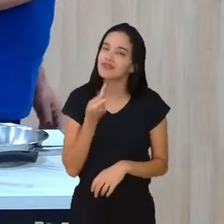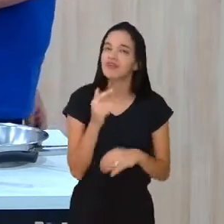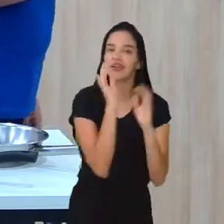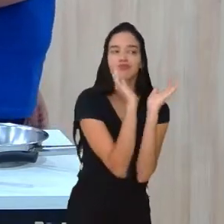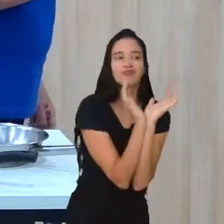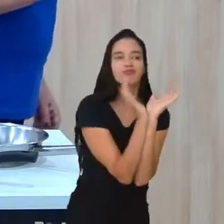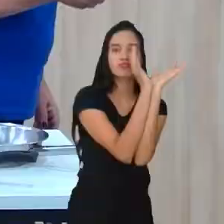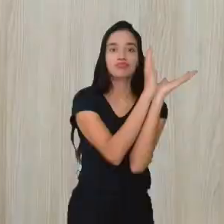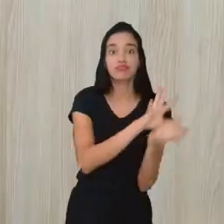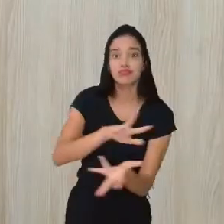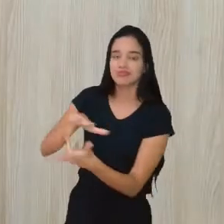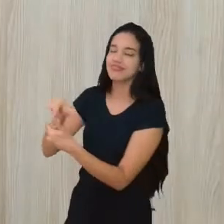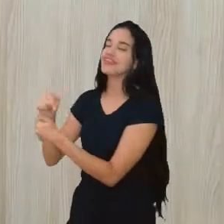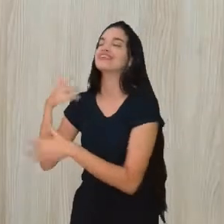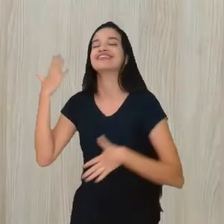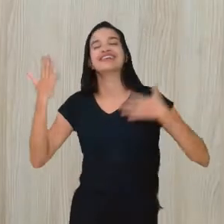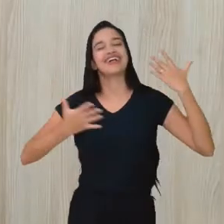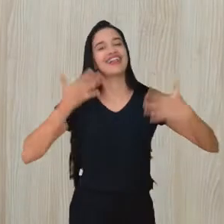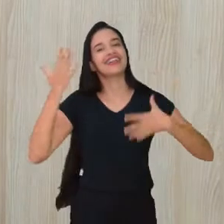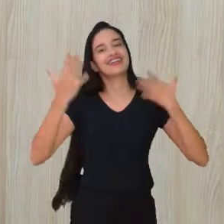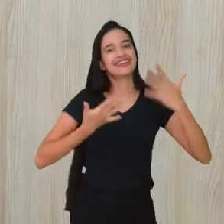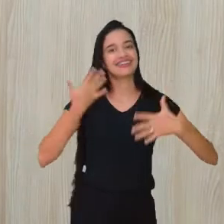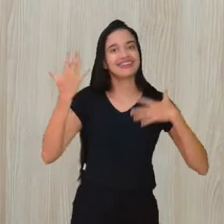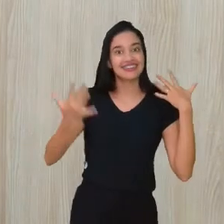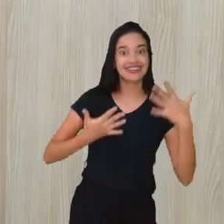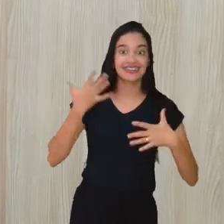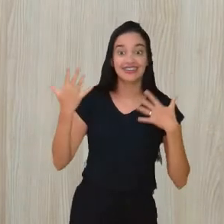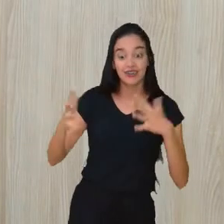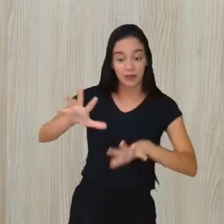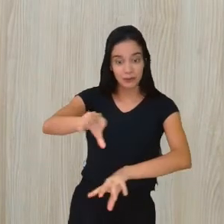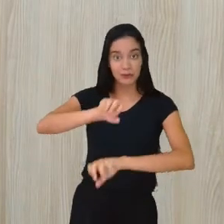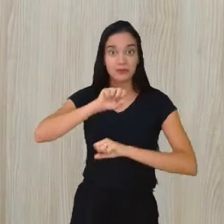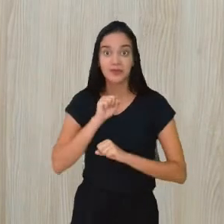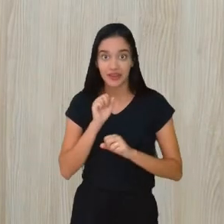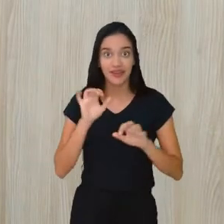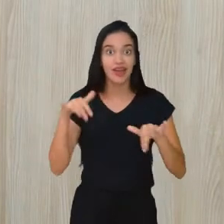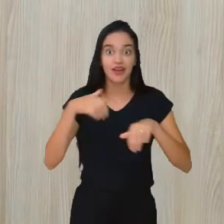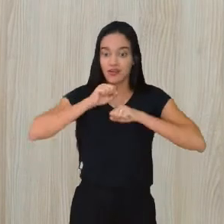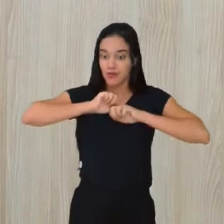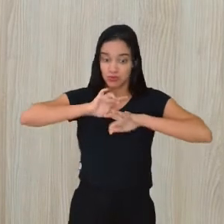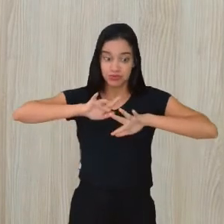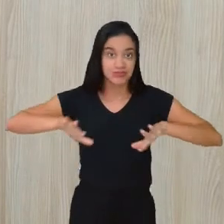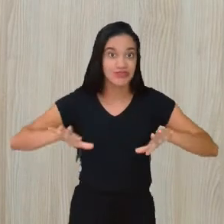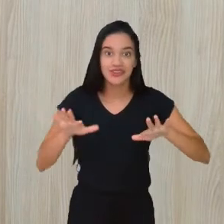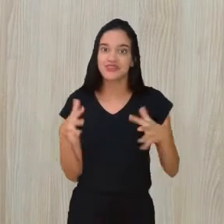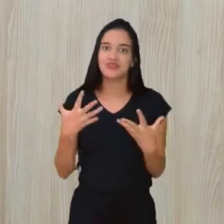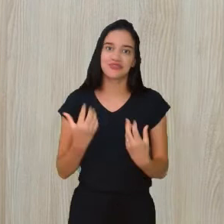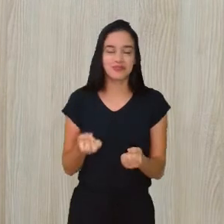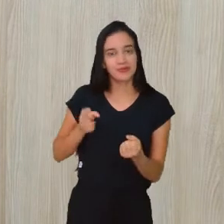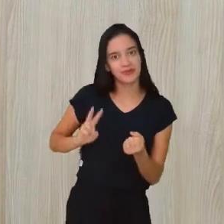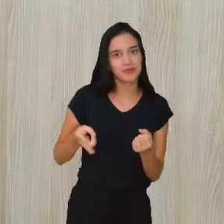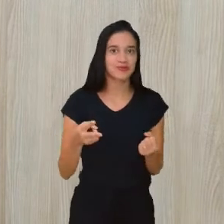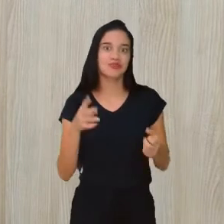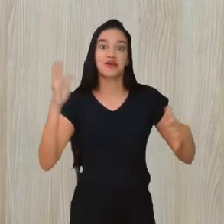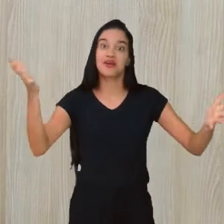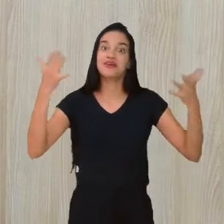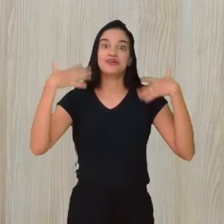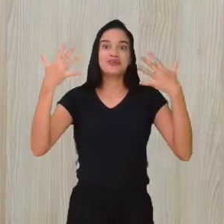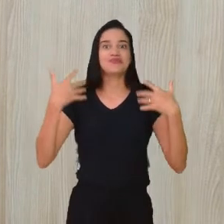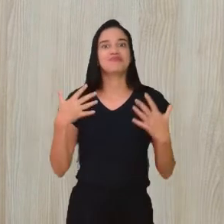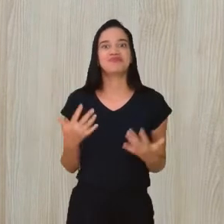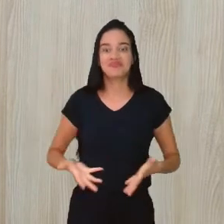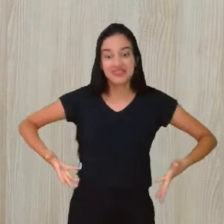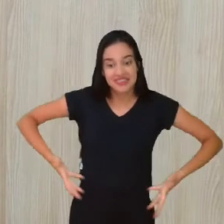Copa, Adriana? E essa alegria, minha gente, é contagiante. Então vamos continuar com esse calor humano que